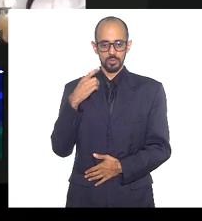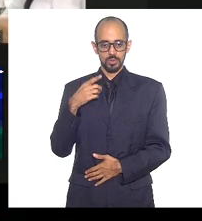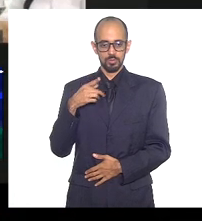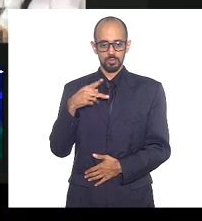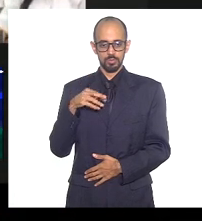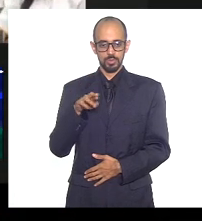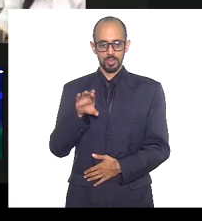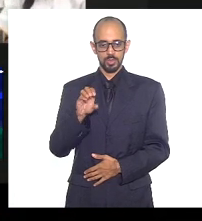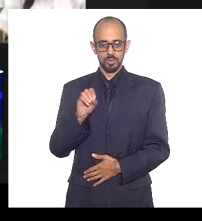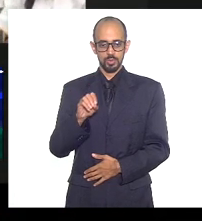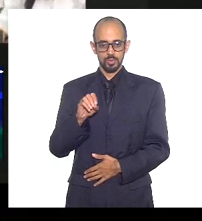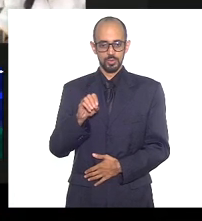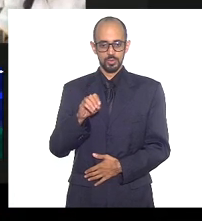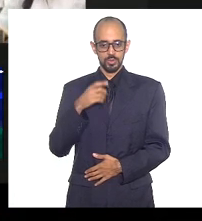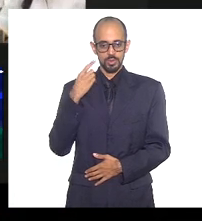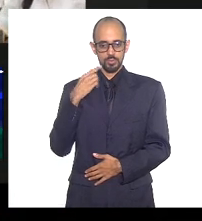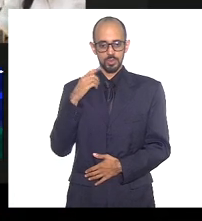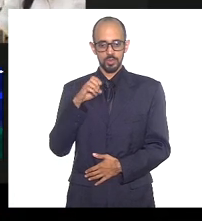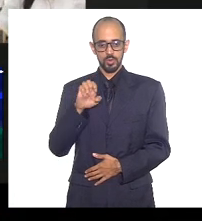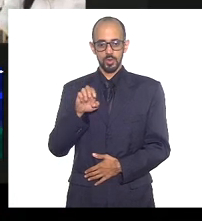Ricardo deputado Eurico Júnior